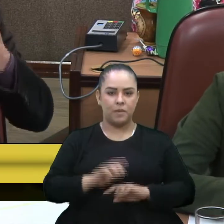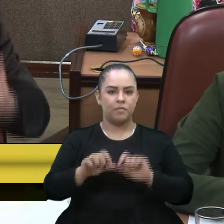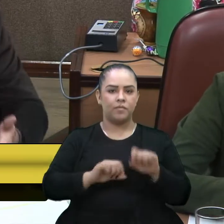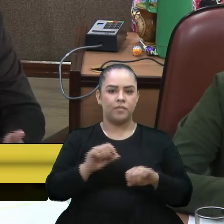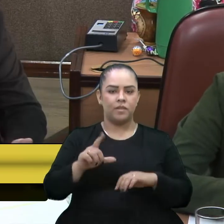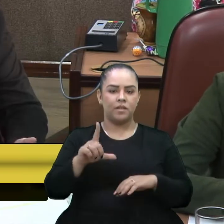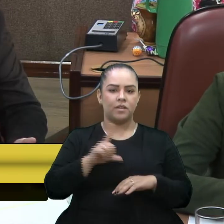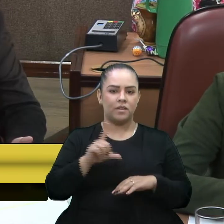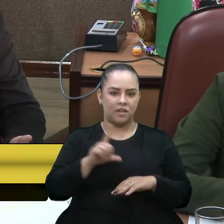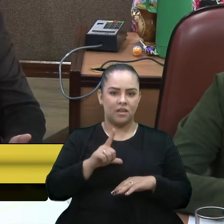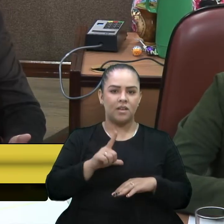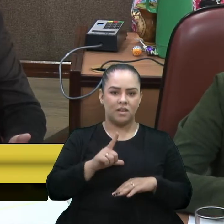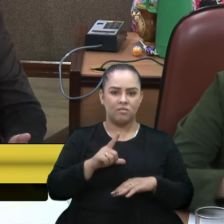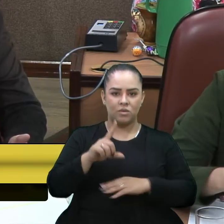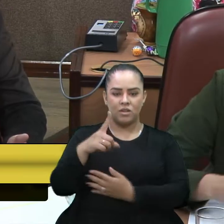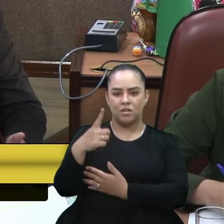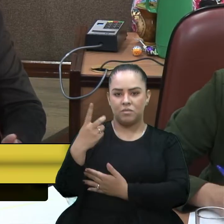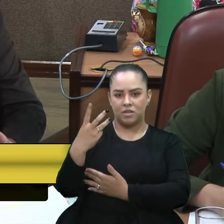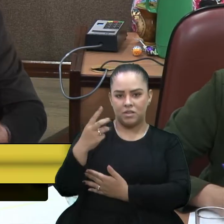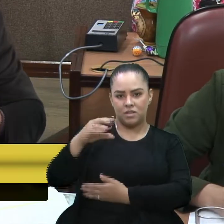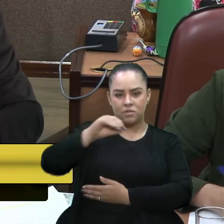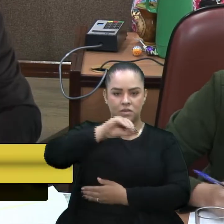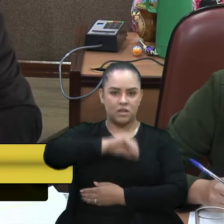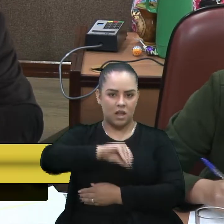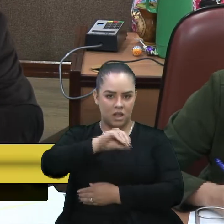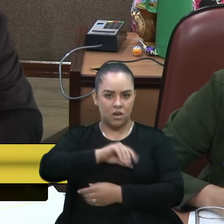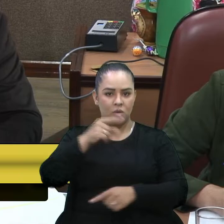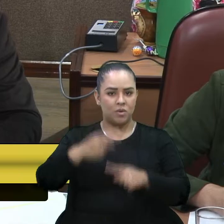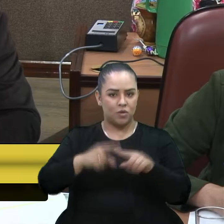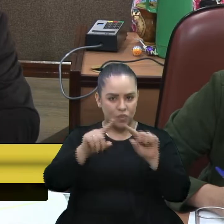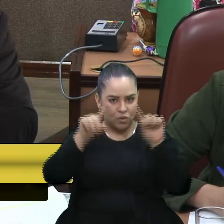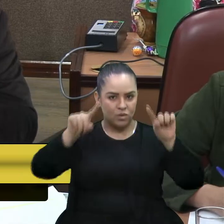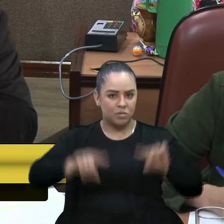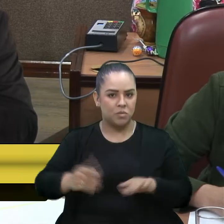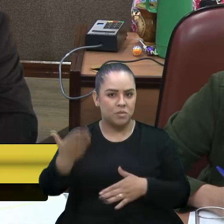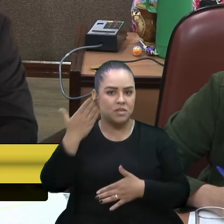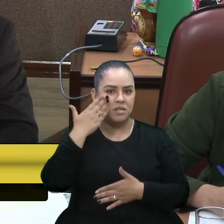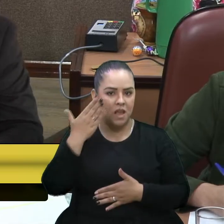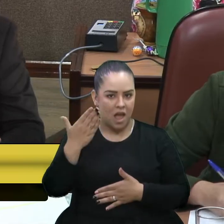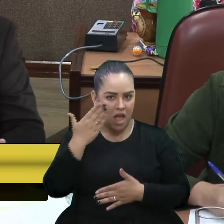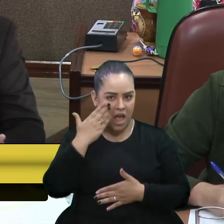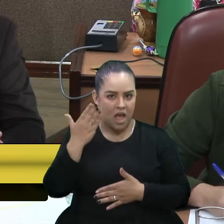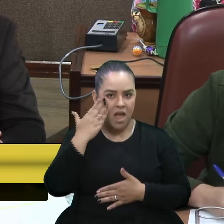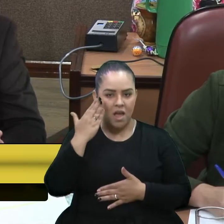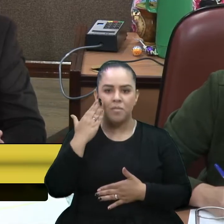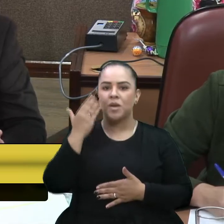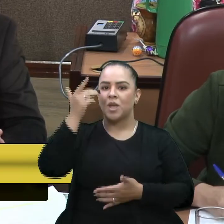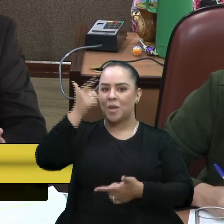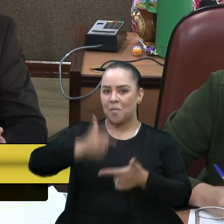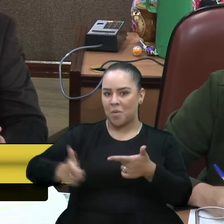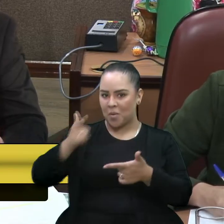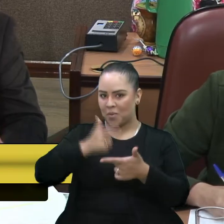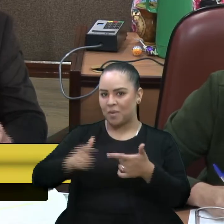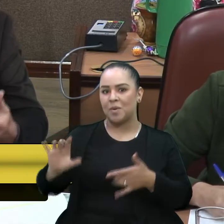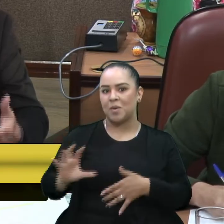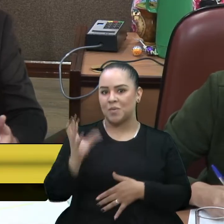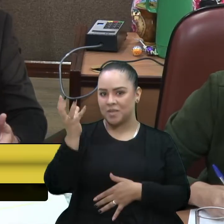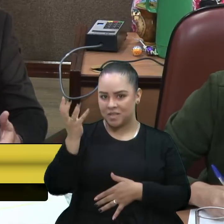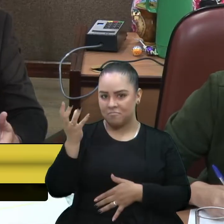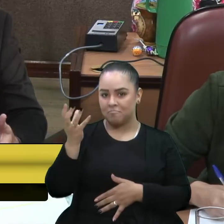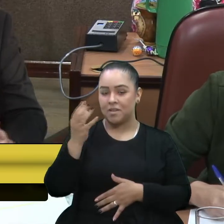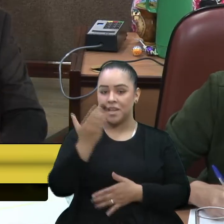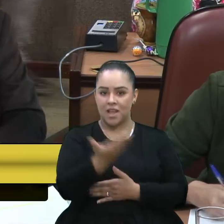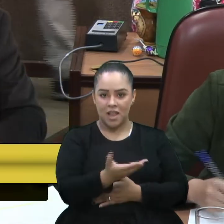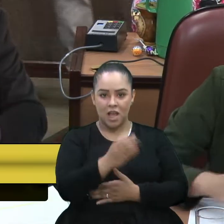vai ser pago o 13º, os funcionários estão cientes de que a casa está caindo. E para a